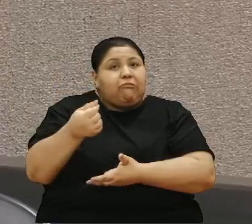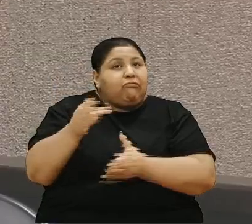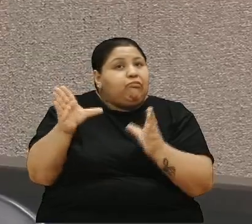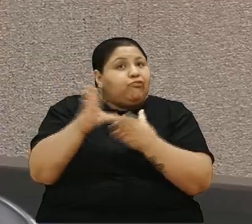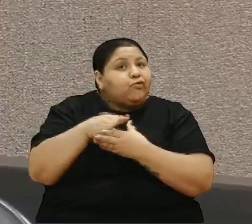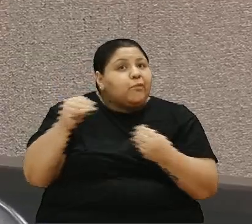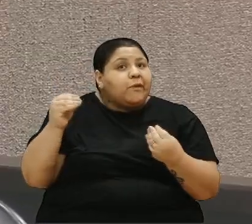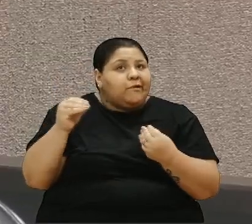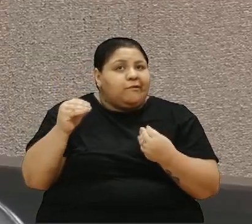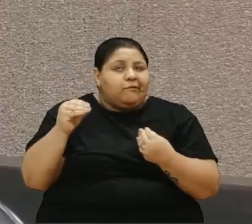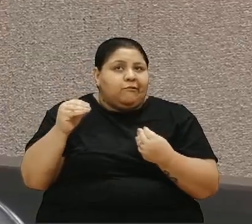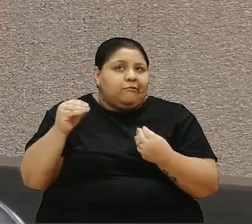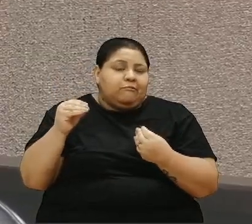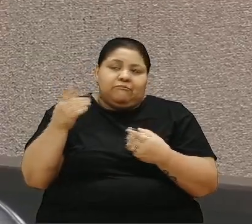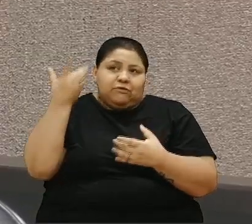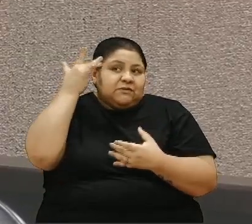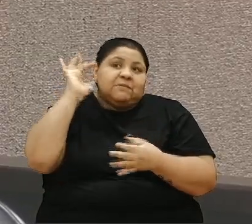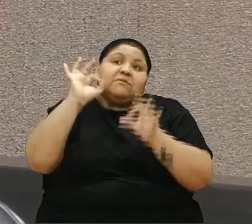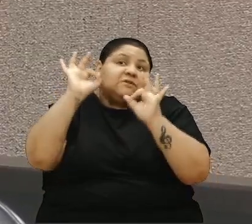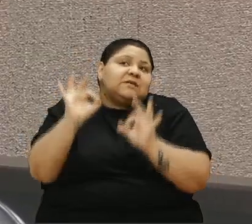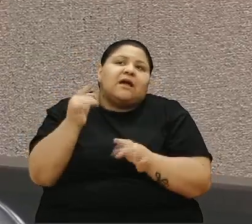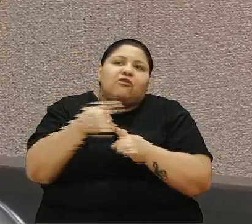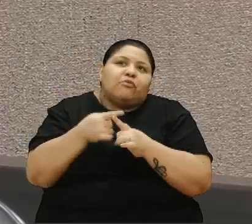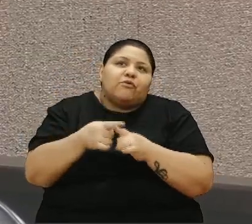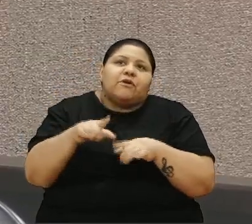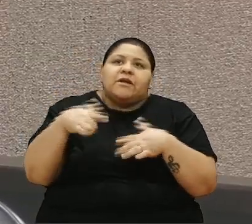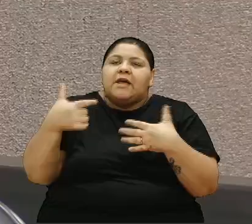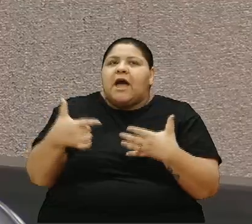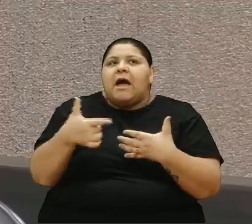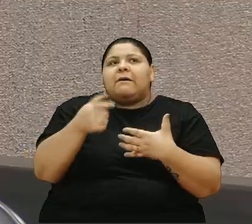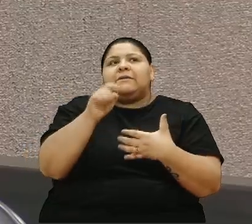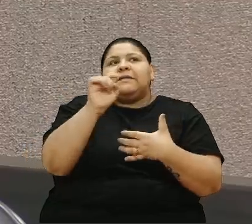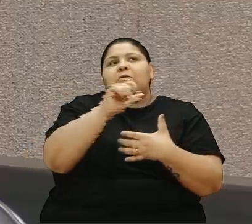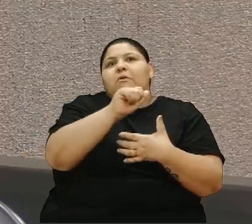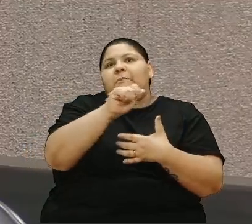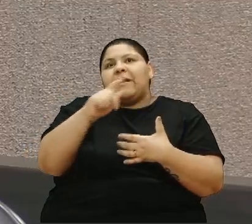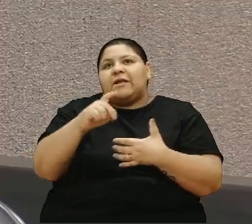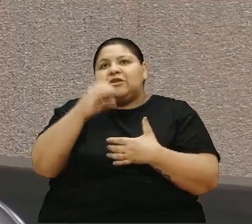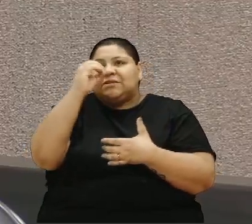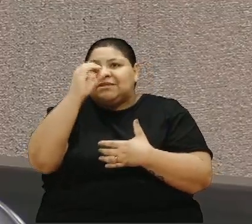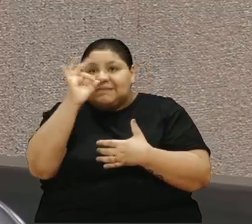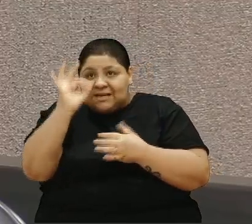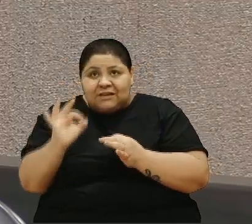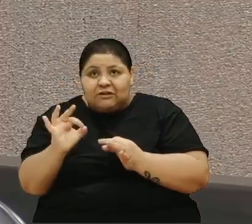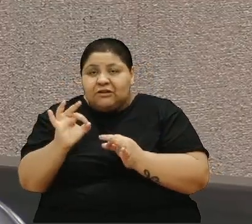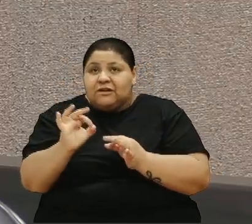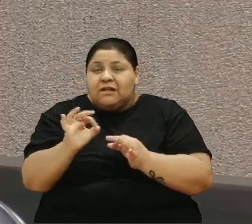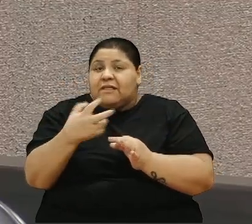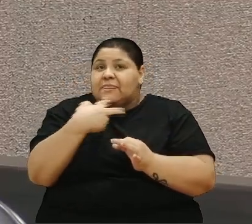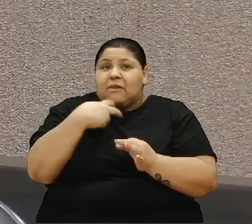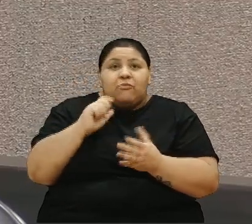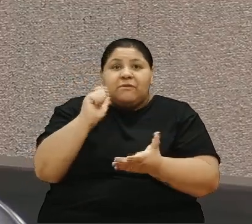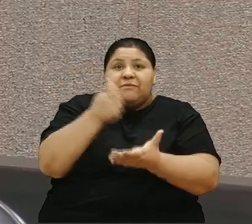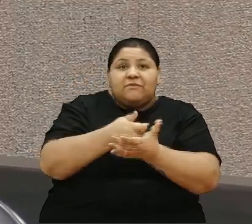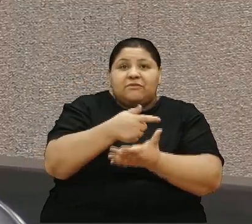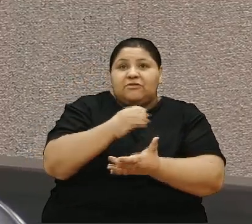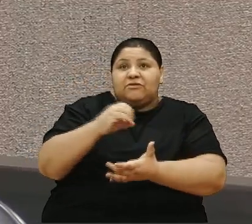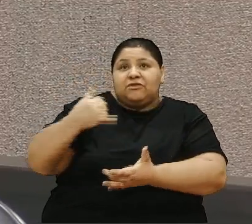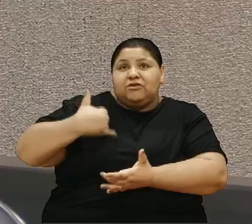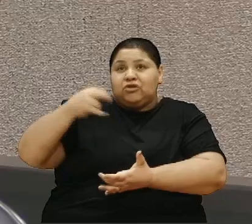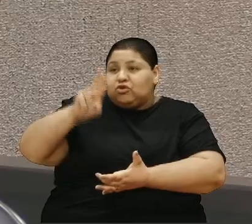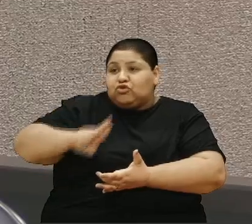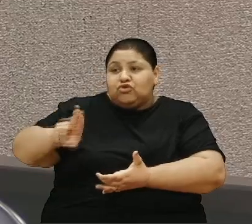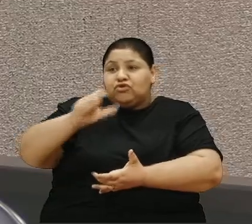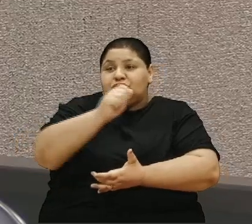circulação, por N situações e motivos. Ah, mas tem um aplicativo, vereador. Ok, mas nós não podemos exigir uma pessoa de 70 anos que utilize um